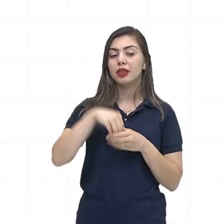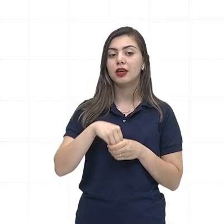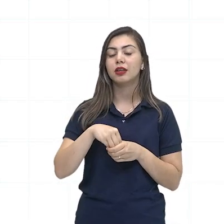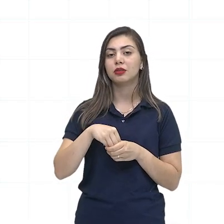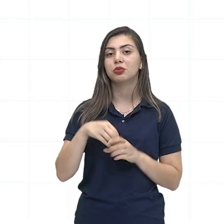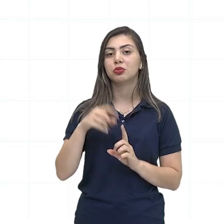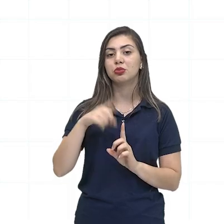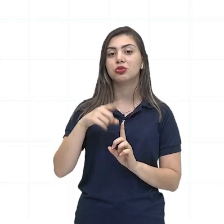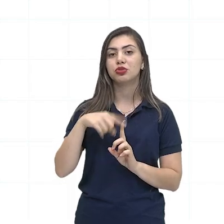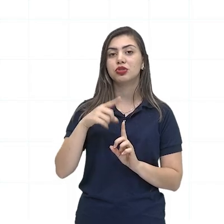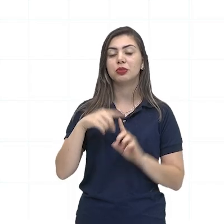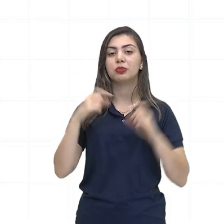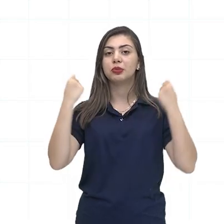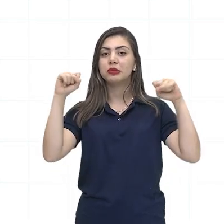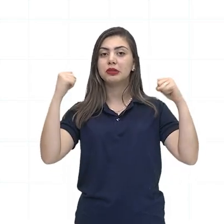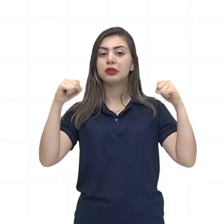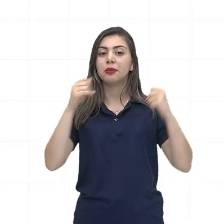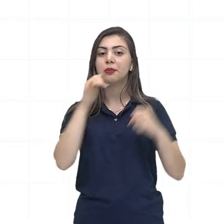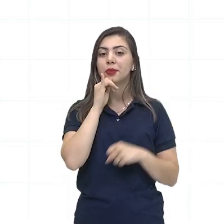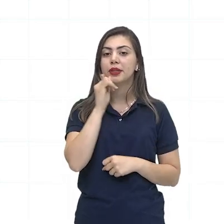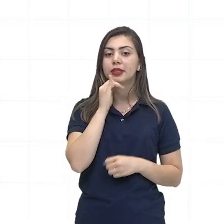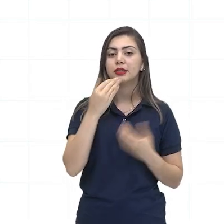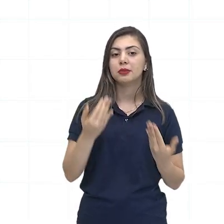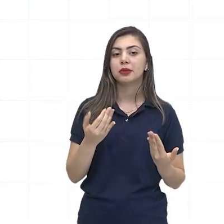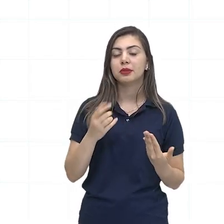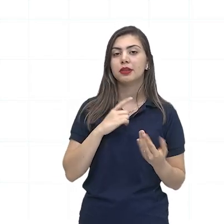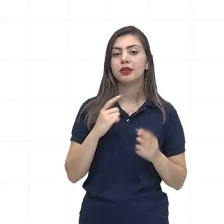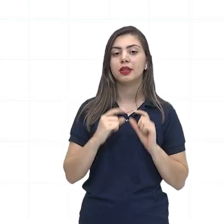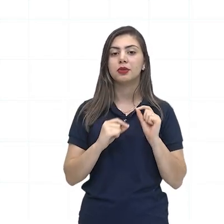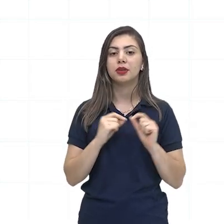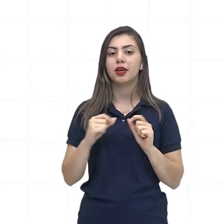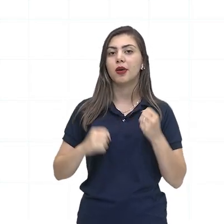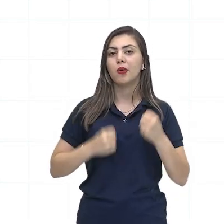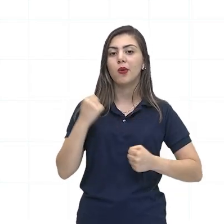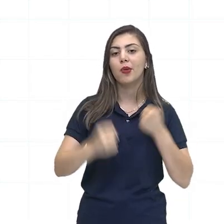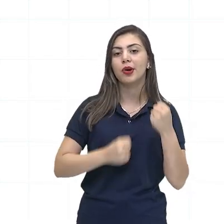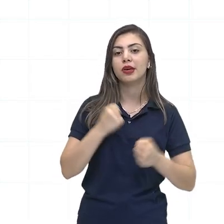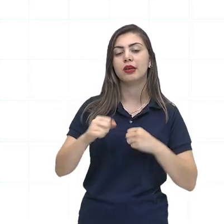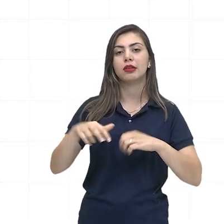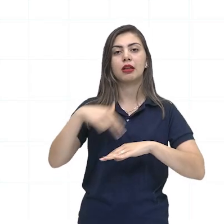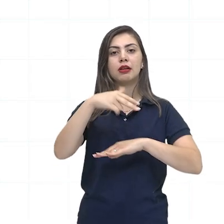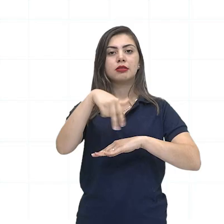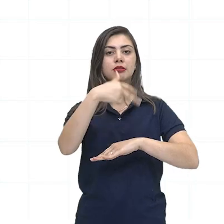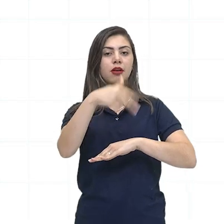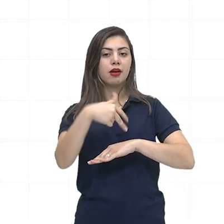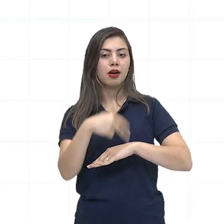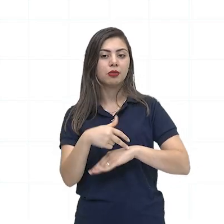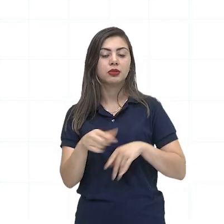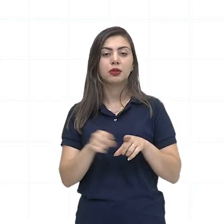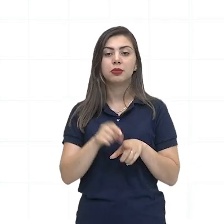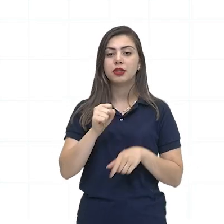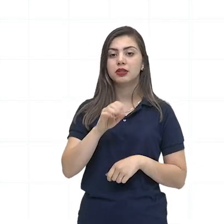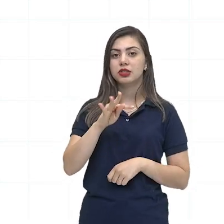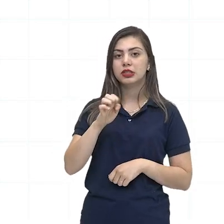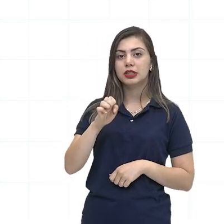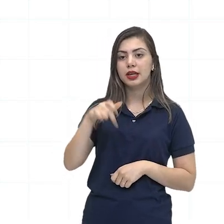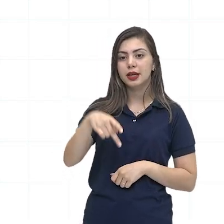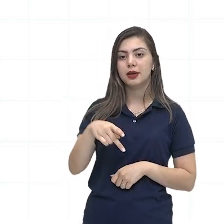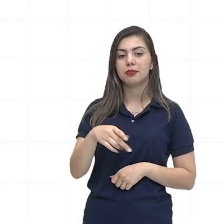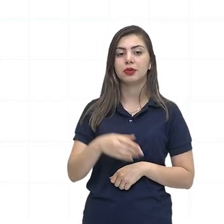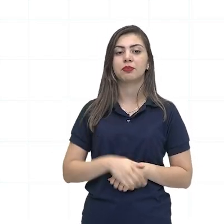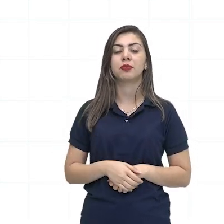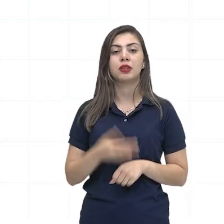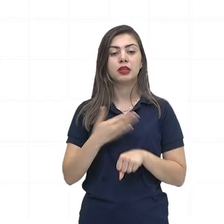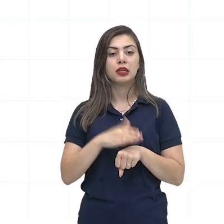dessa ginástica não competitiva. A gente vai ter aí exercícios aeróbicos, como corrida, salto, a gente vai ter o uso do